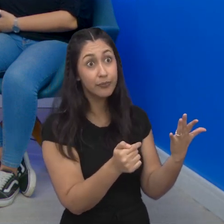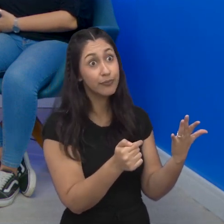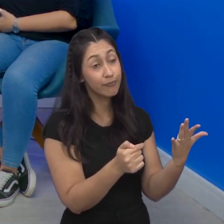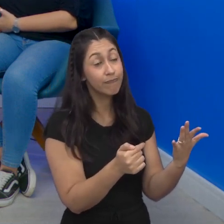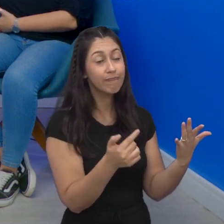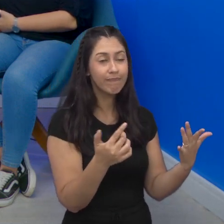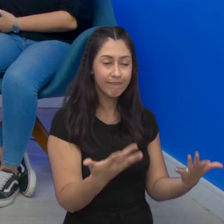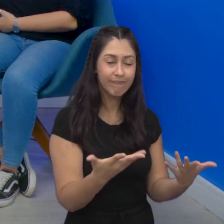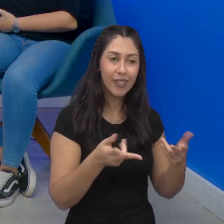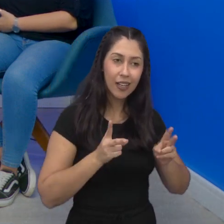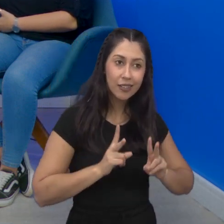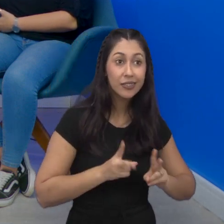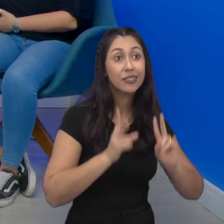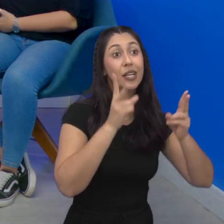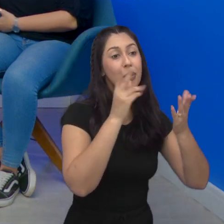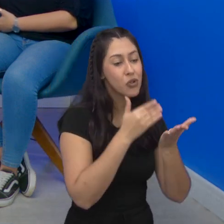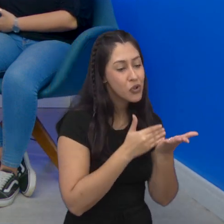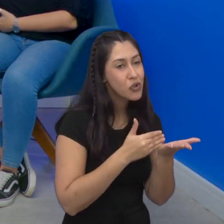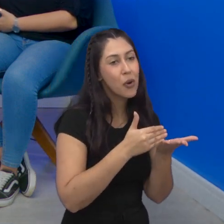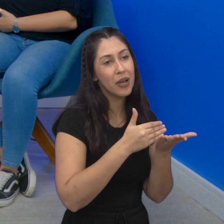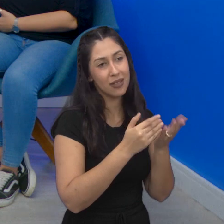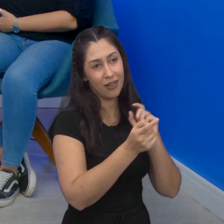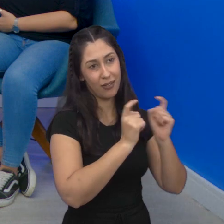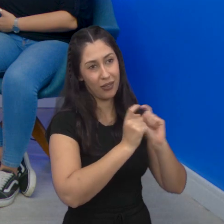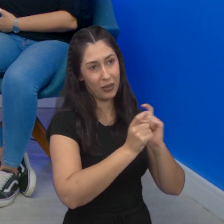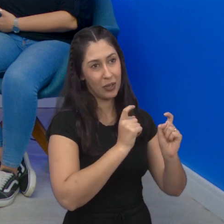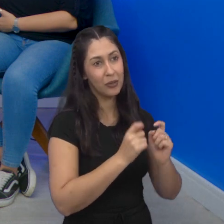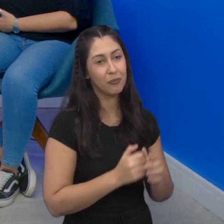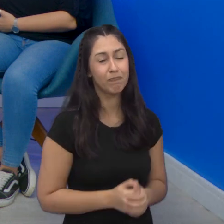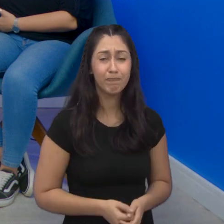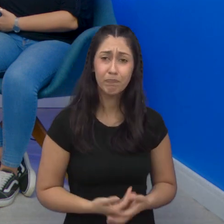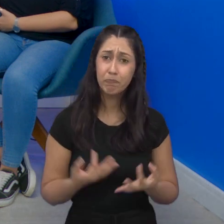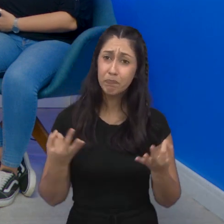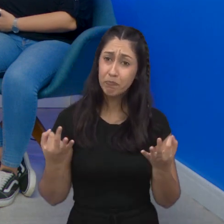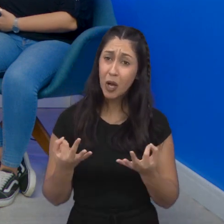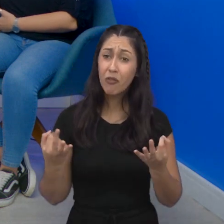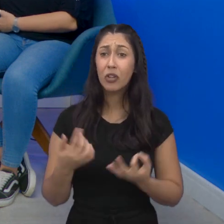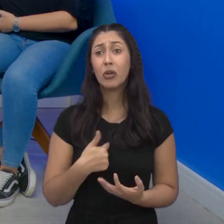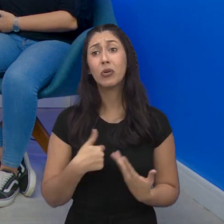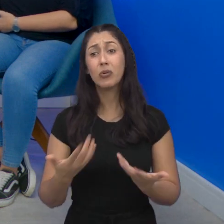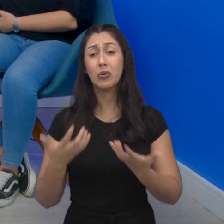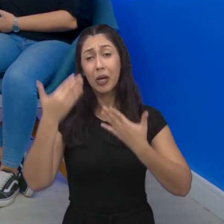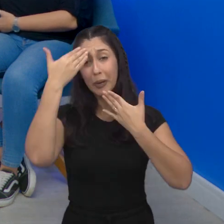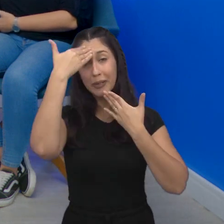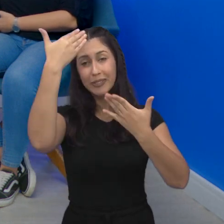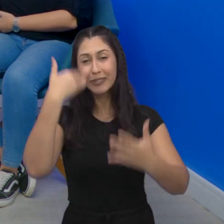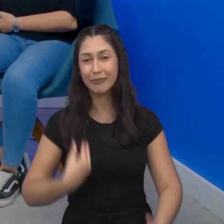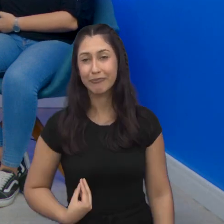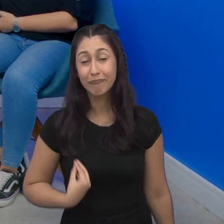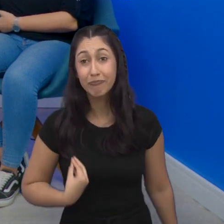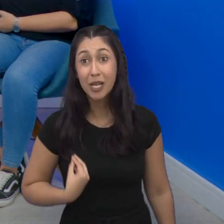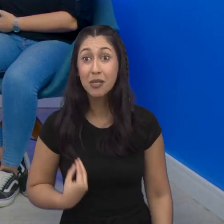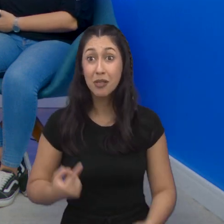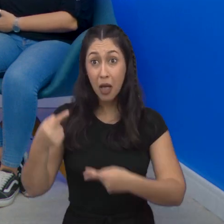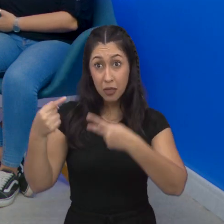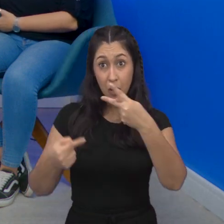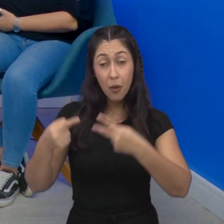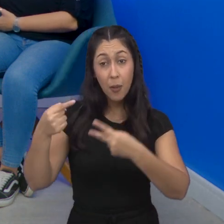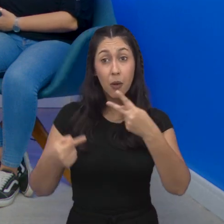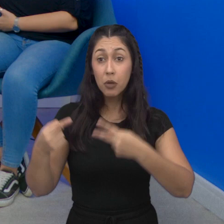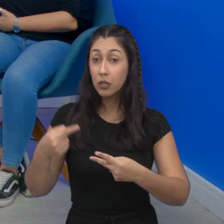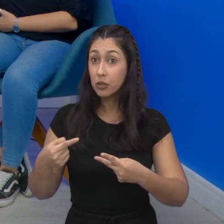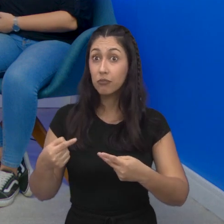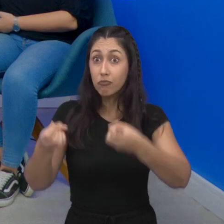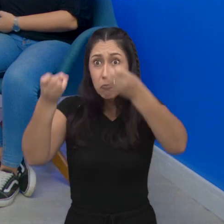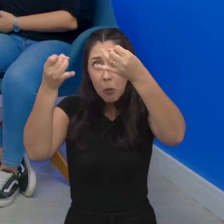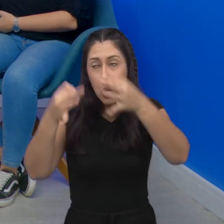enxerga, provavelmente sempre tem origem de reuniões como essa. Perfeito. William, gostaria de agradecer sua presença aqui no Sobre